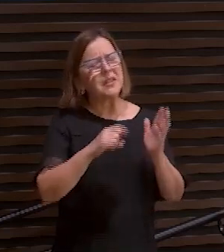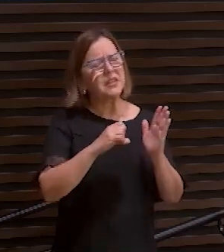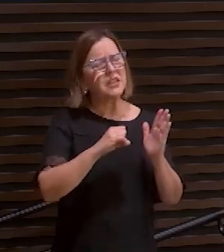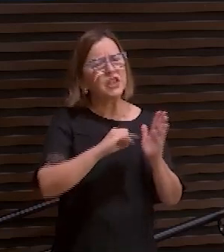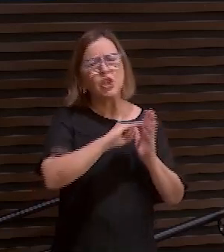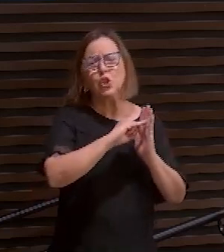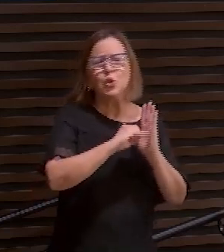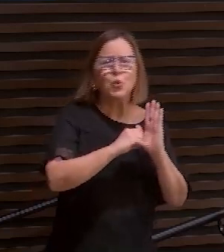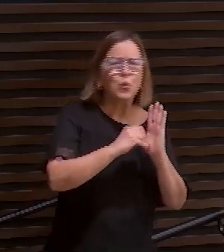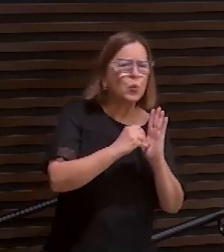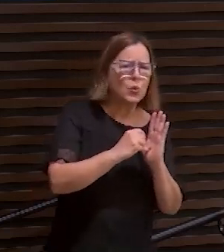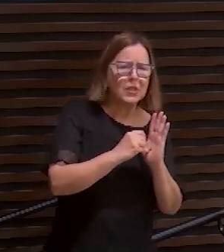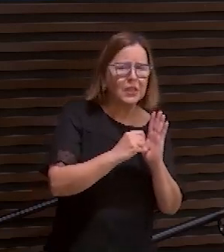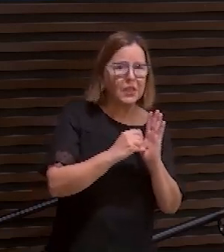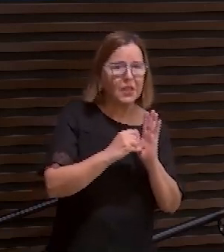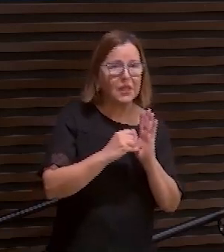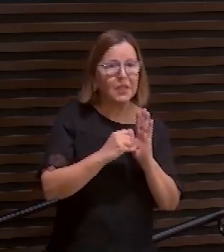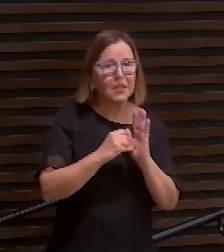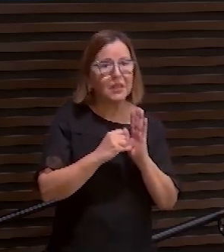E José?